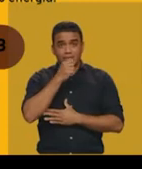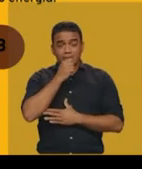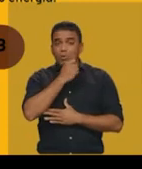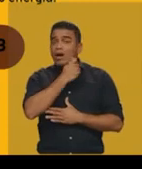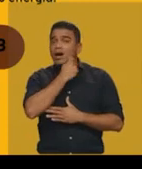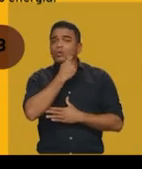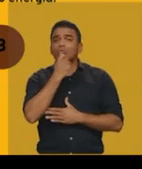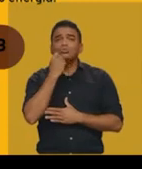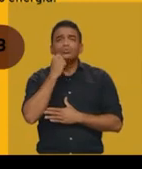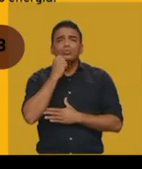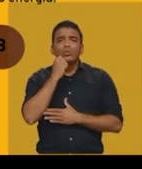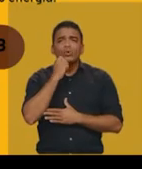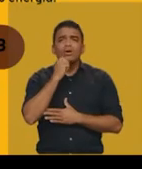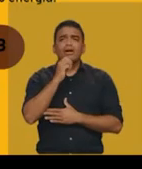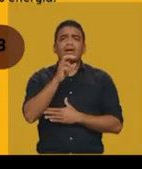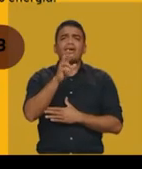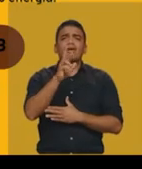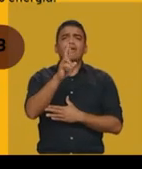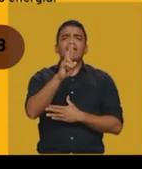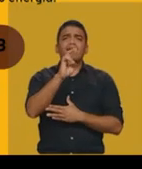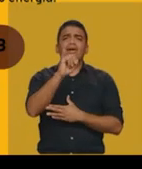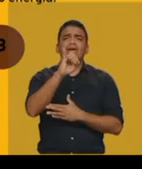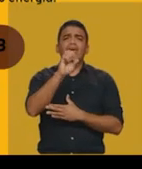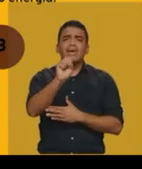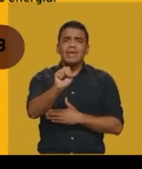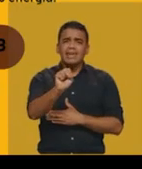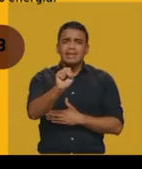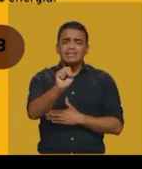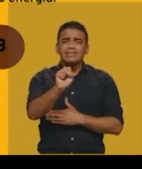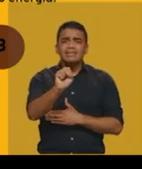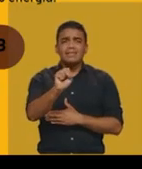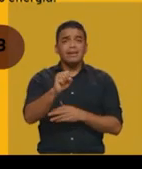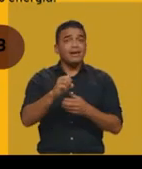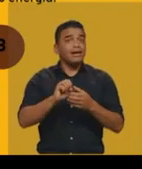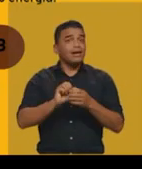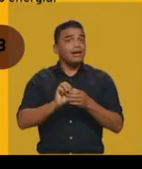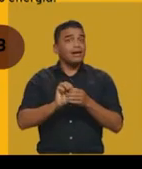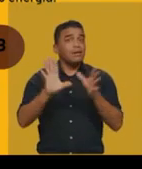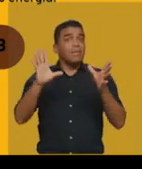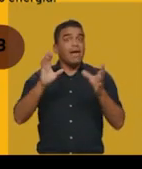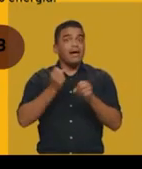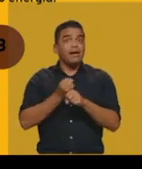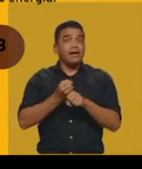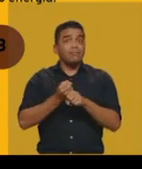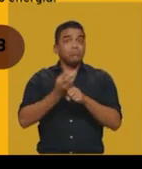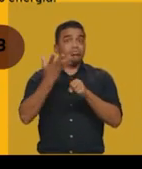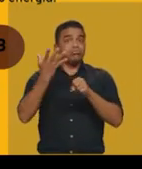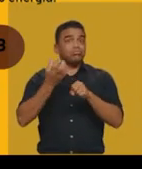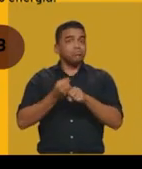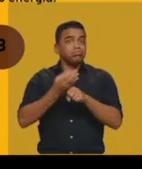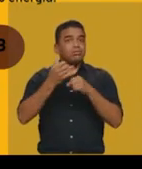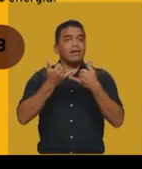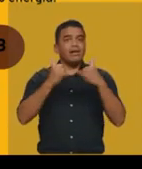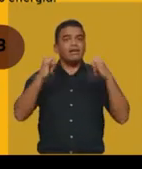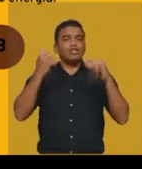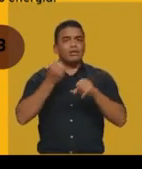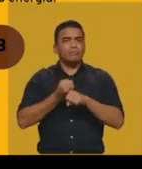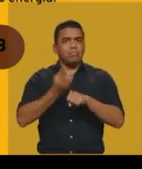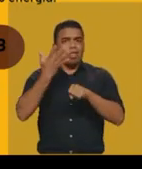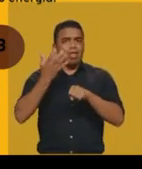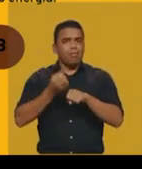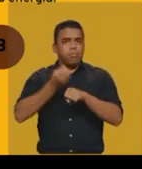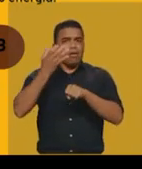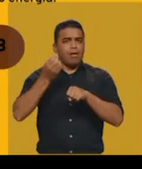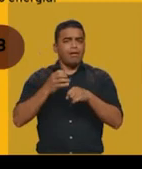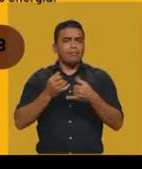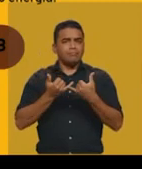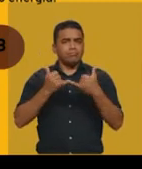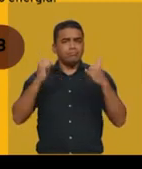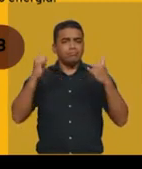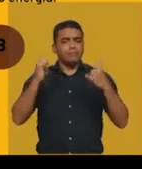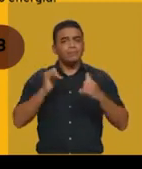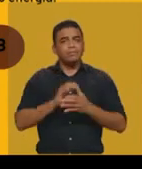Reis, geralmente liberando energia. Então, aqui eu trouxe para você de forma